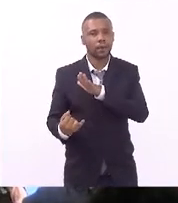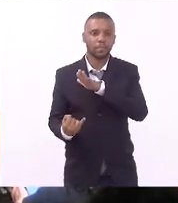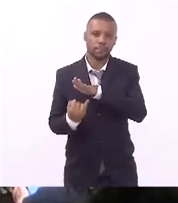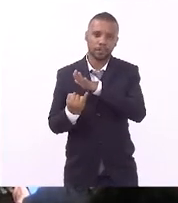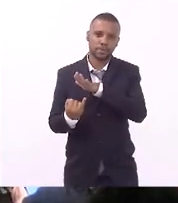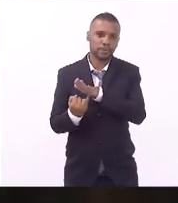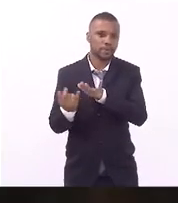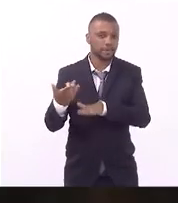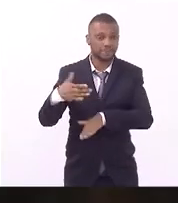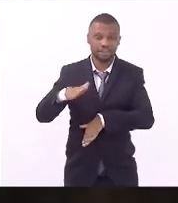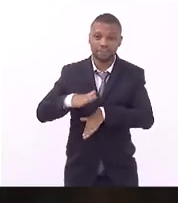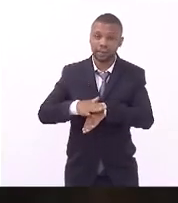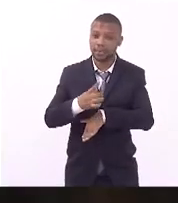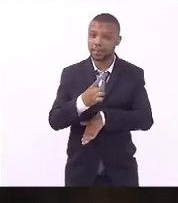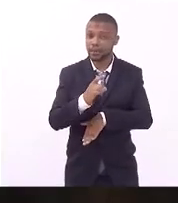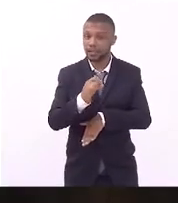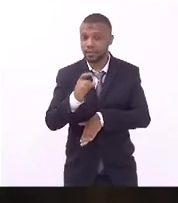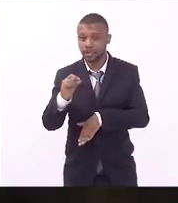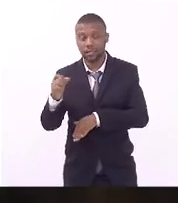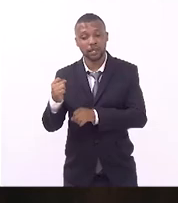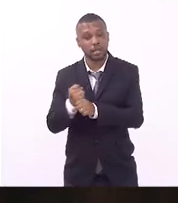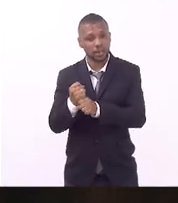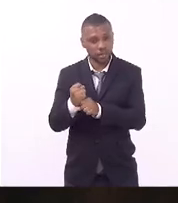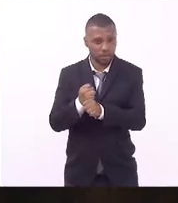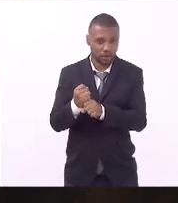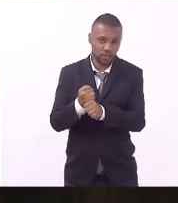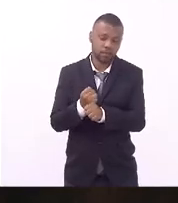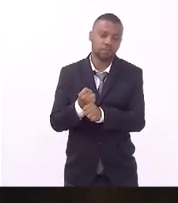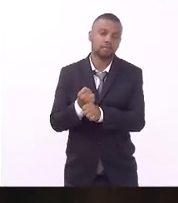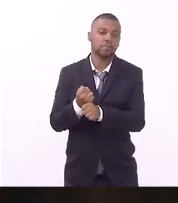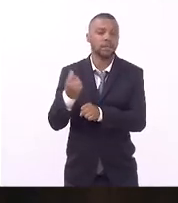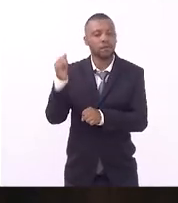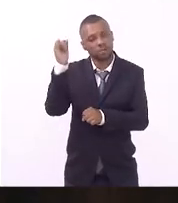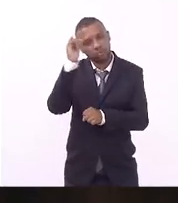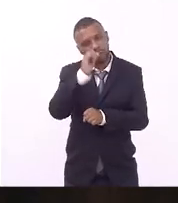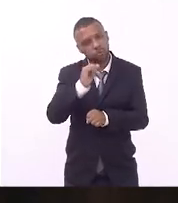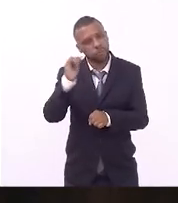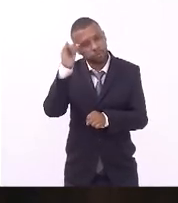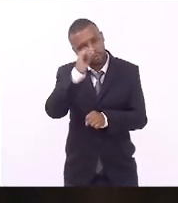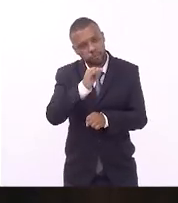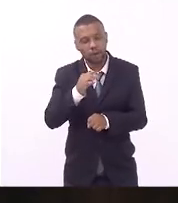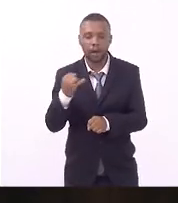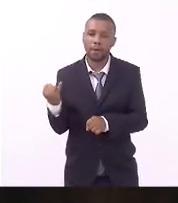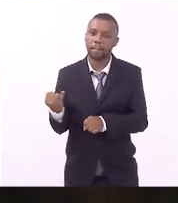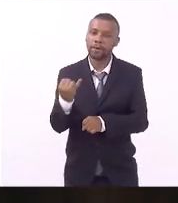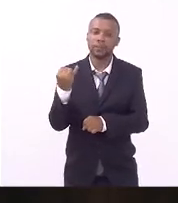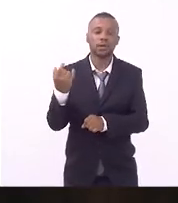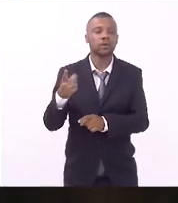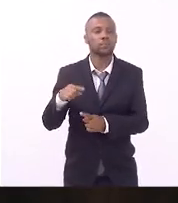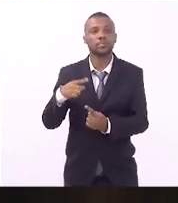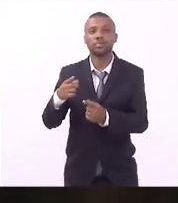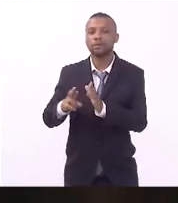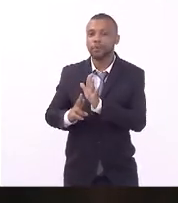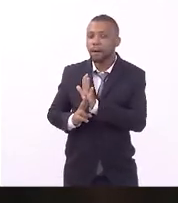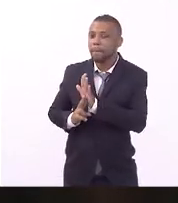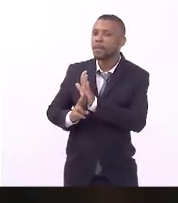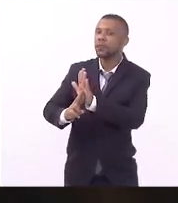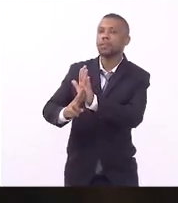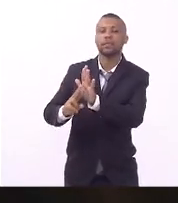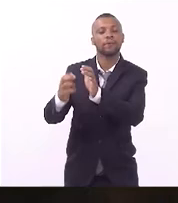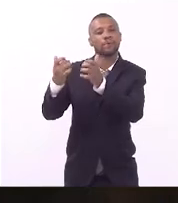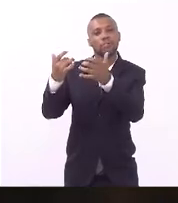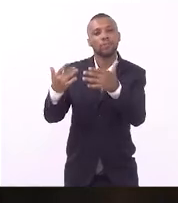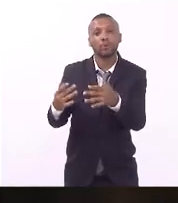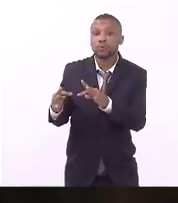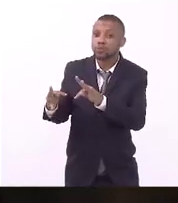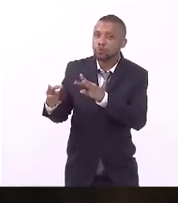ABI, a entidade mais antiga, mais importante, mais representativa, por que não dizer, de